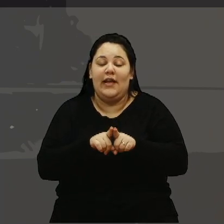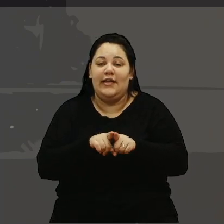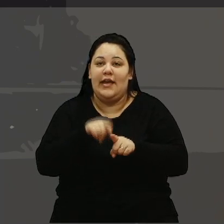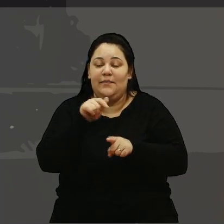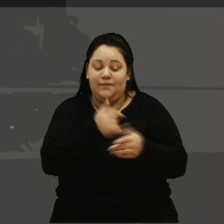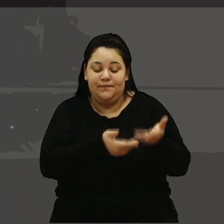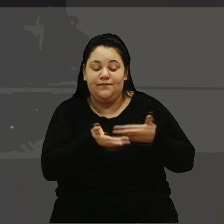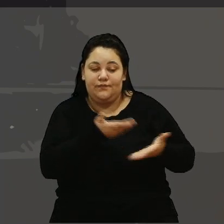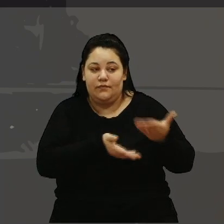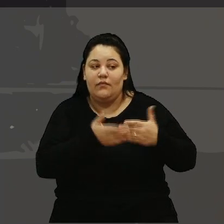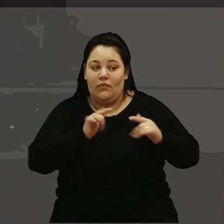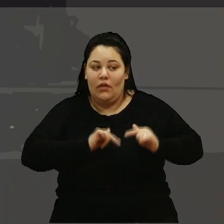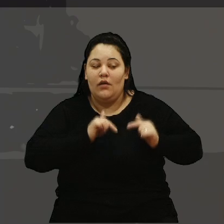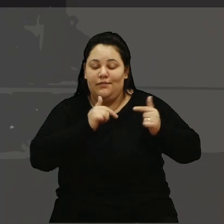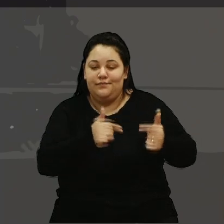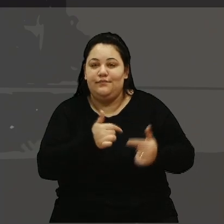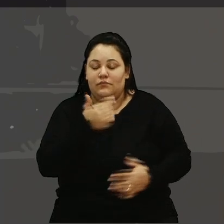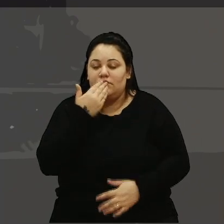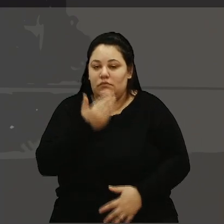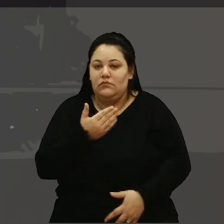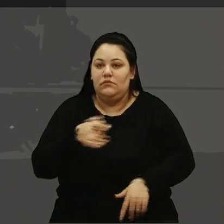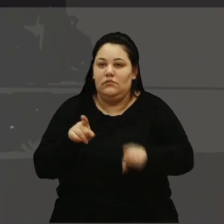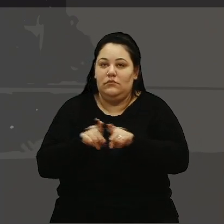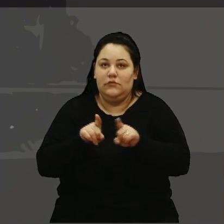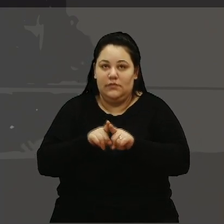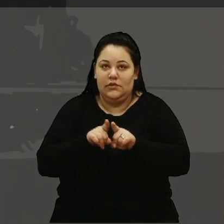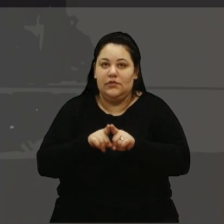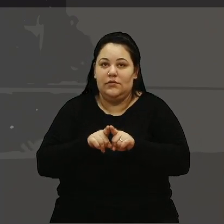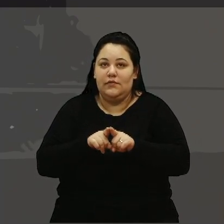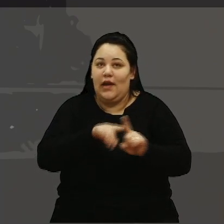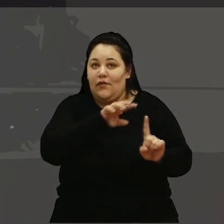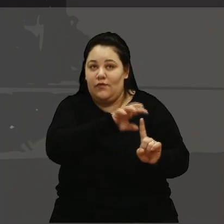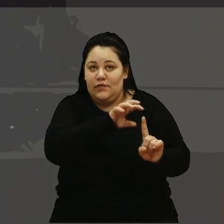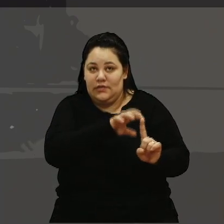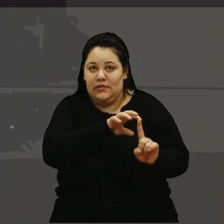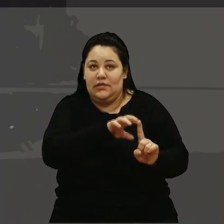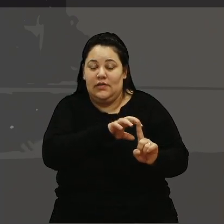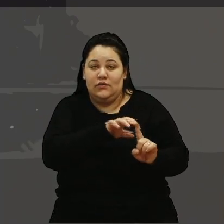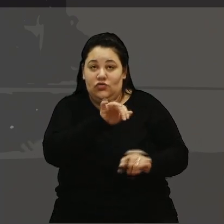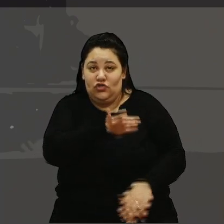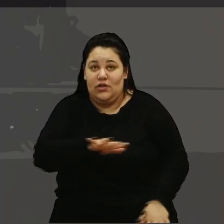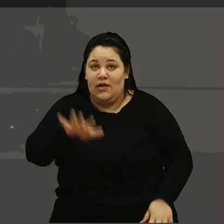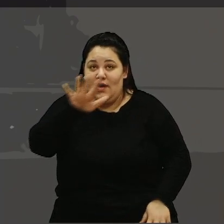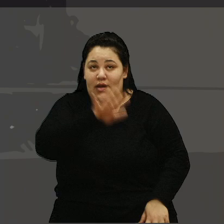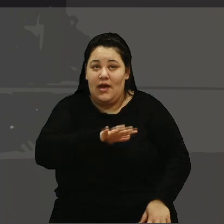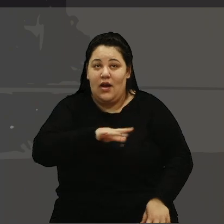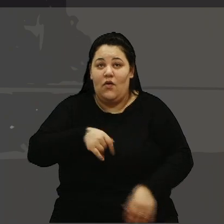nossa solicitação e vai estar junto no pacote de obras